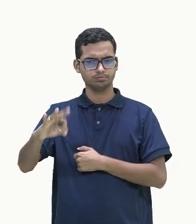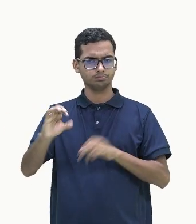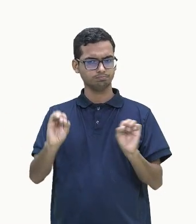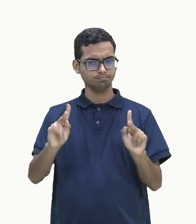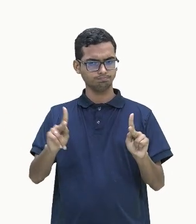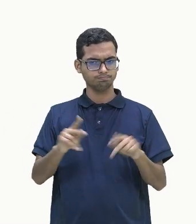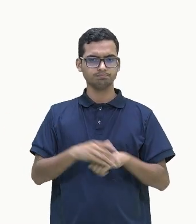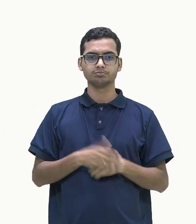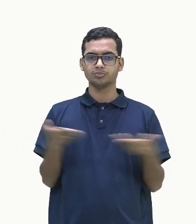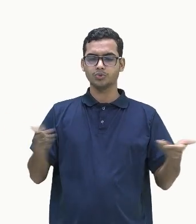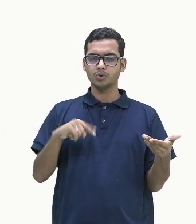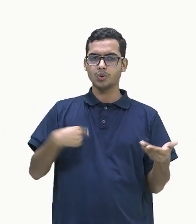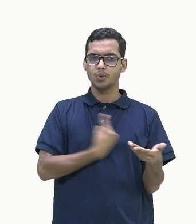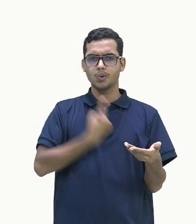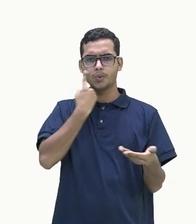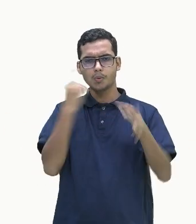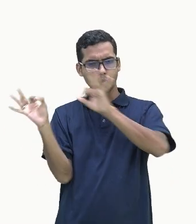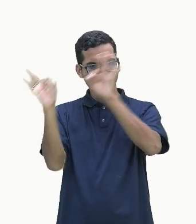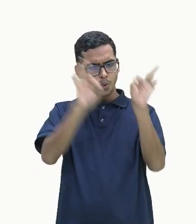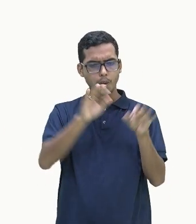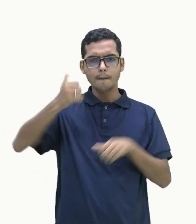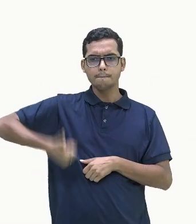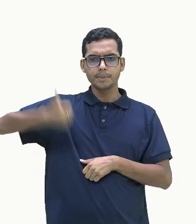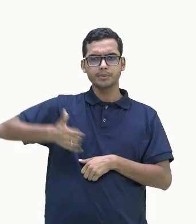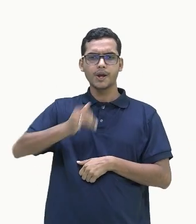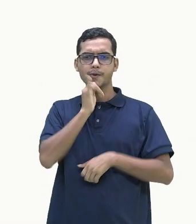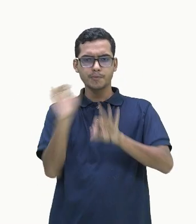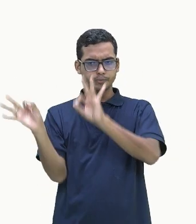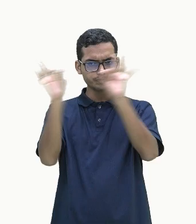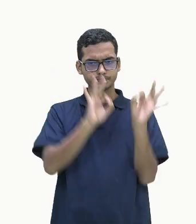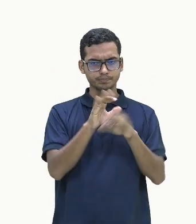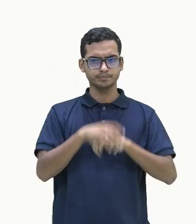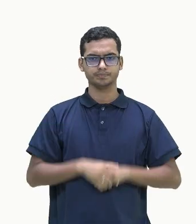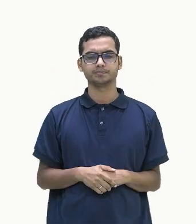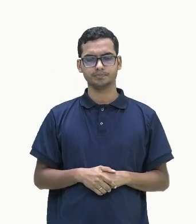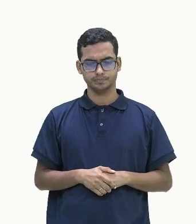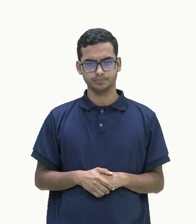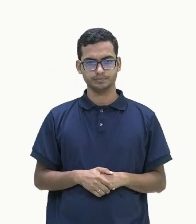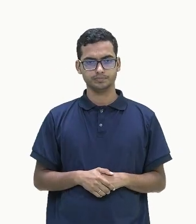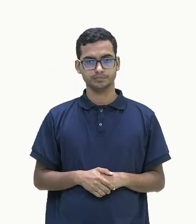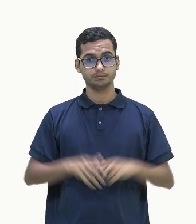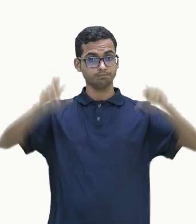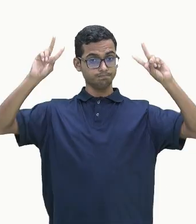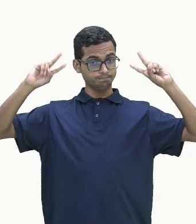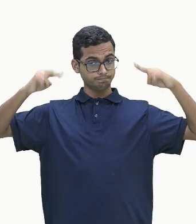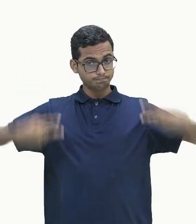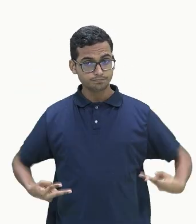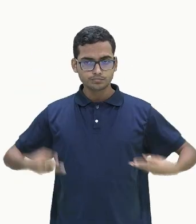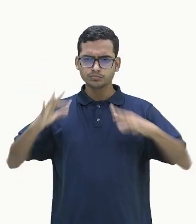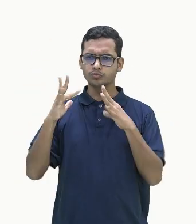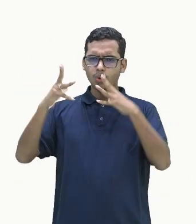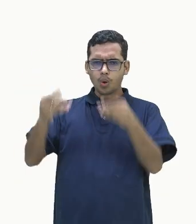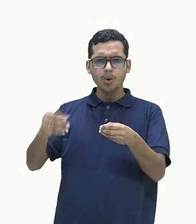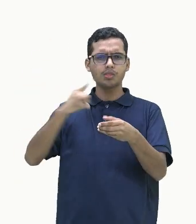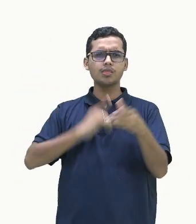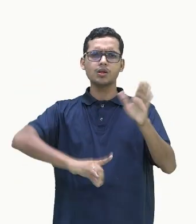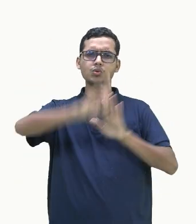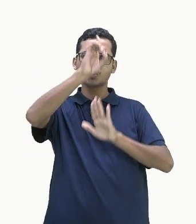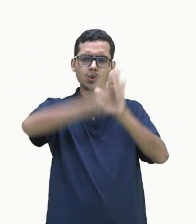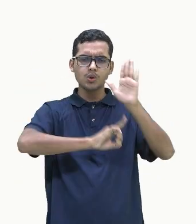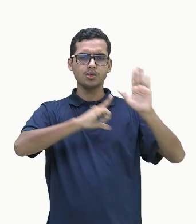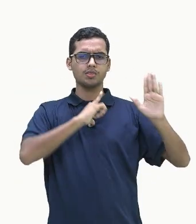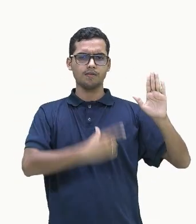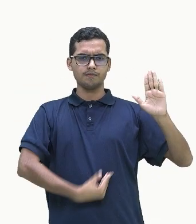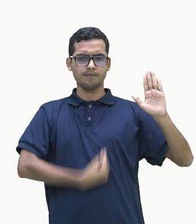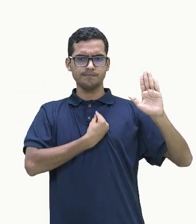E aí, nós temos aí o nosso primeiro exemplo. Todo ser humano tem direito à